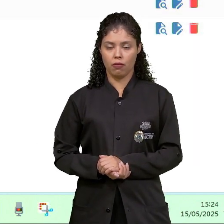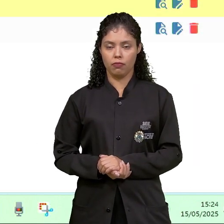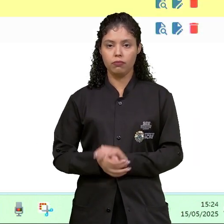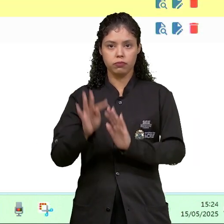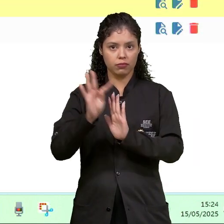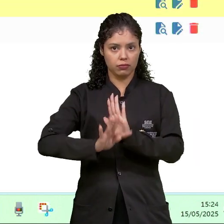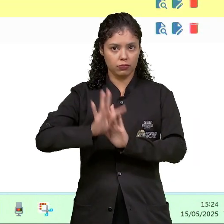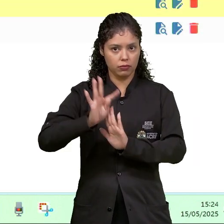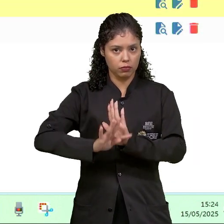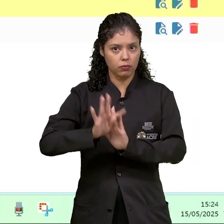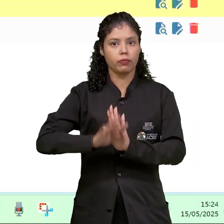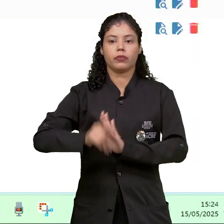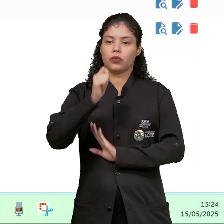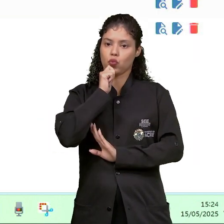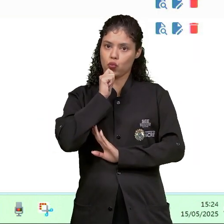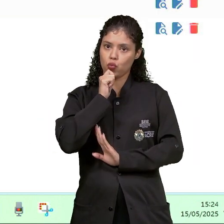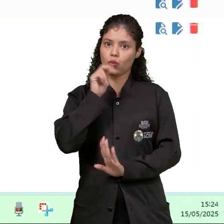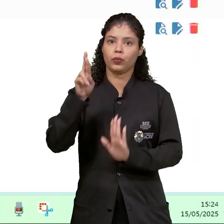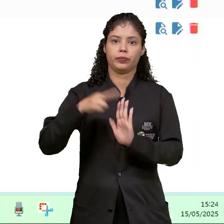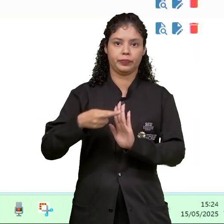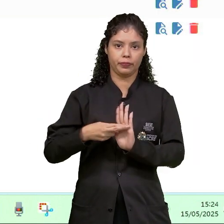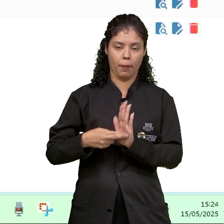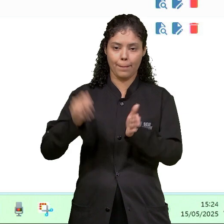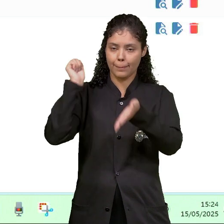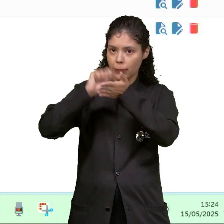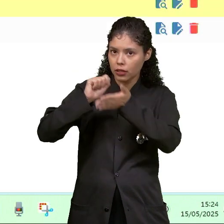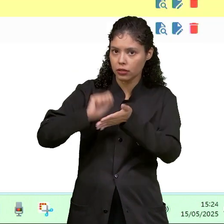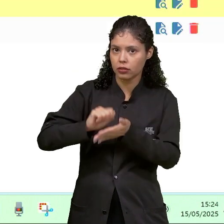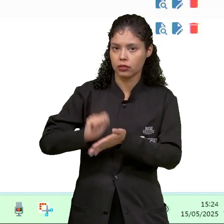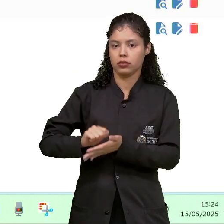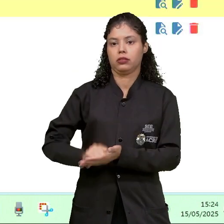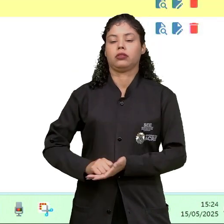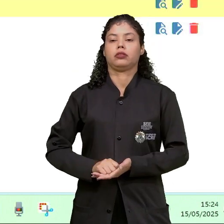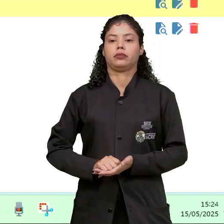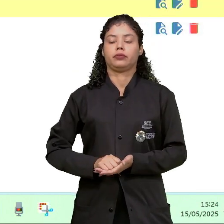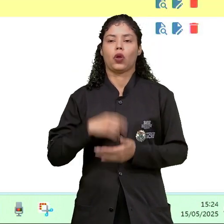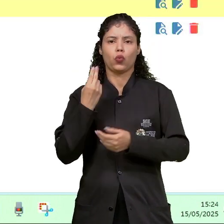padrão da minha assinatura. Onde que eu utilizo